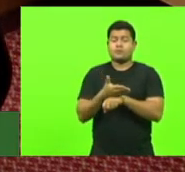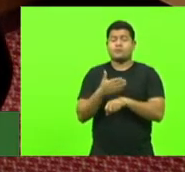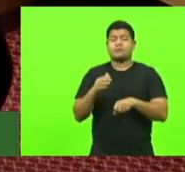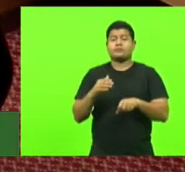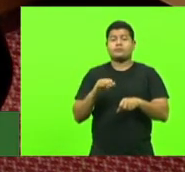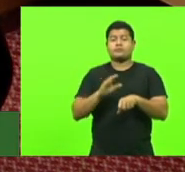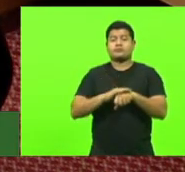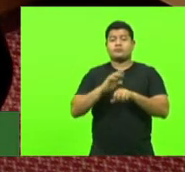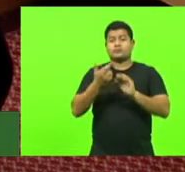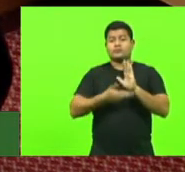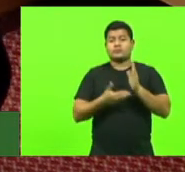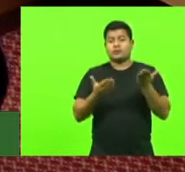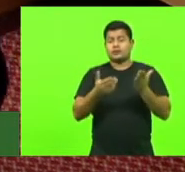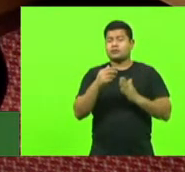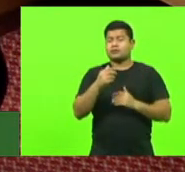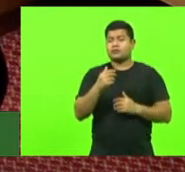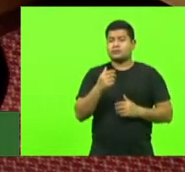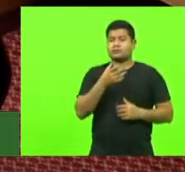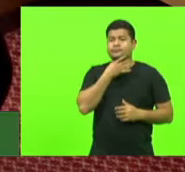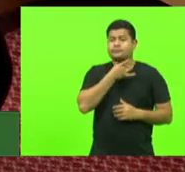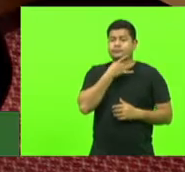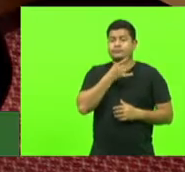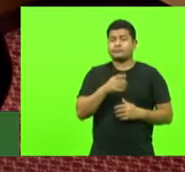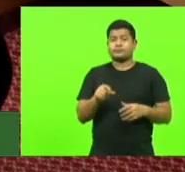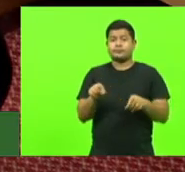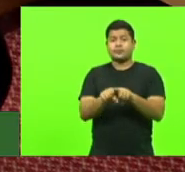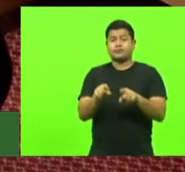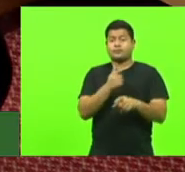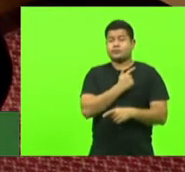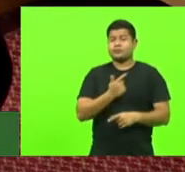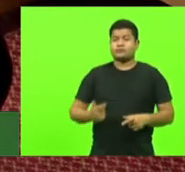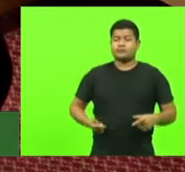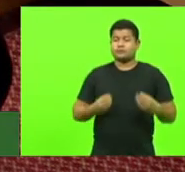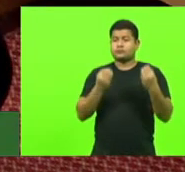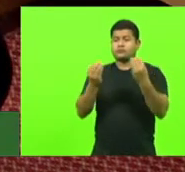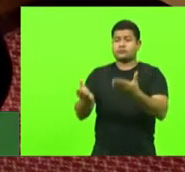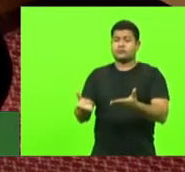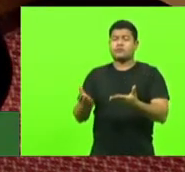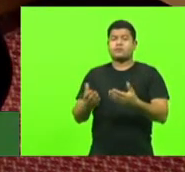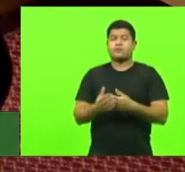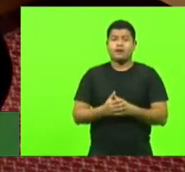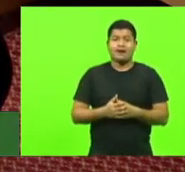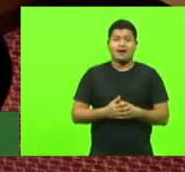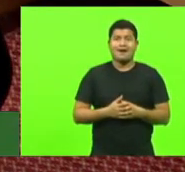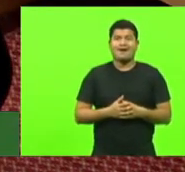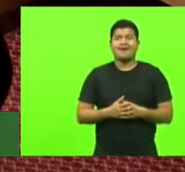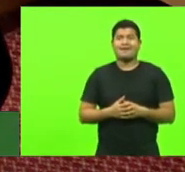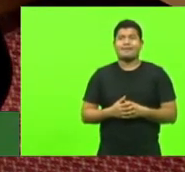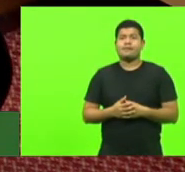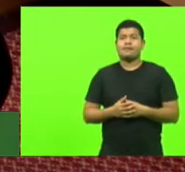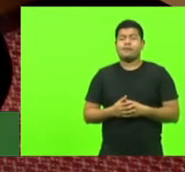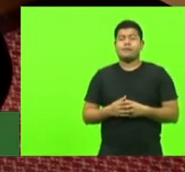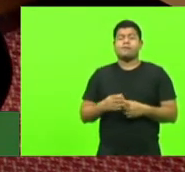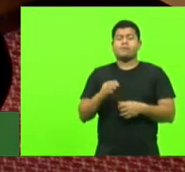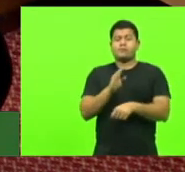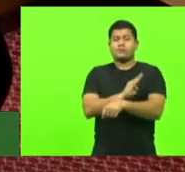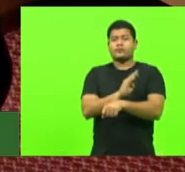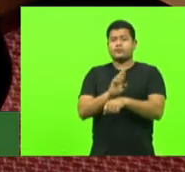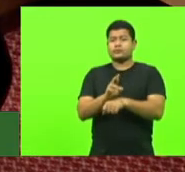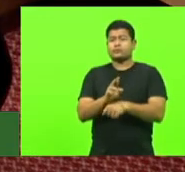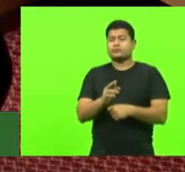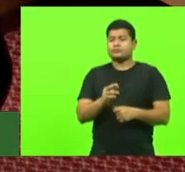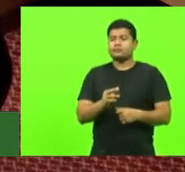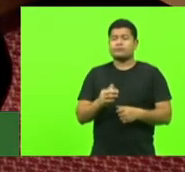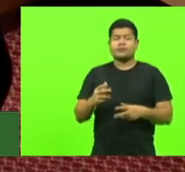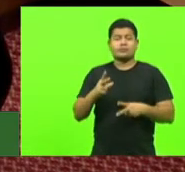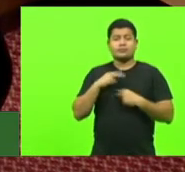e parabéns ao governo do Estado, que doou rapidamente isso aí para desenvolver o município de Bom Retiro, que merece muito aquela cidade